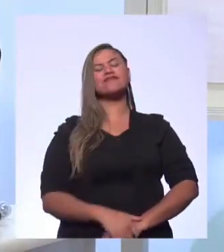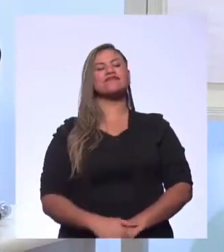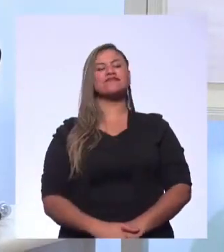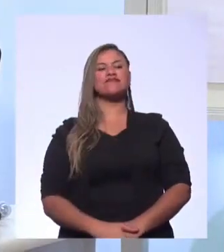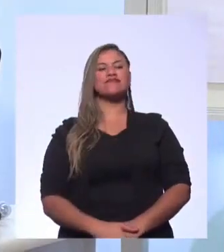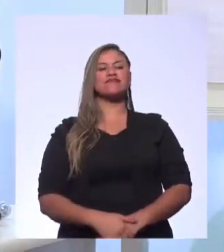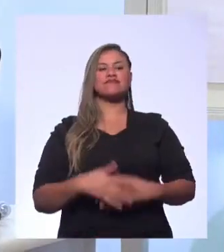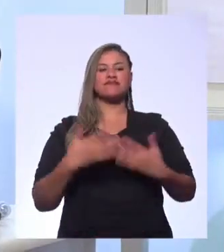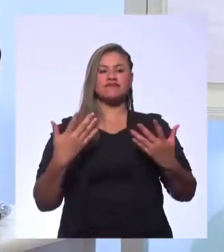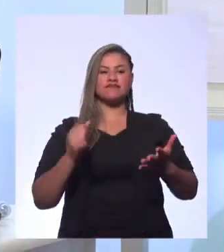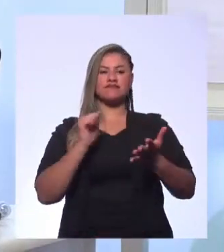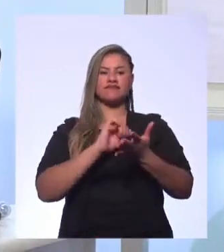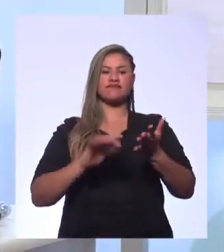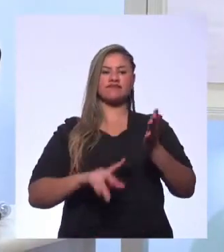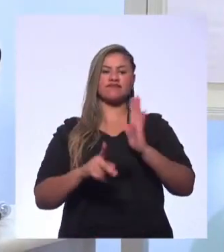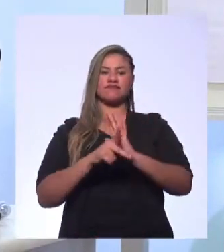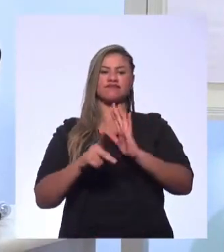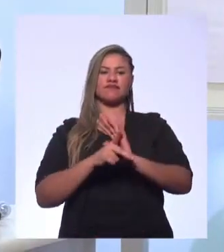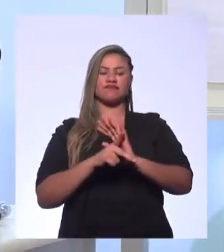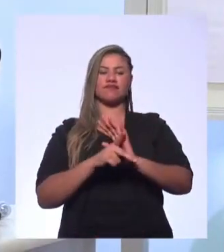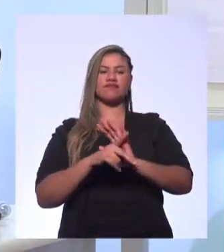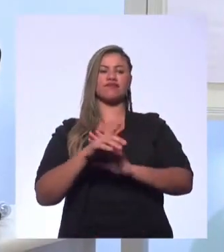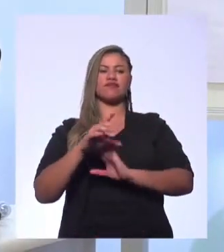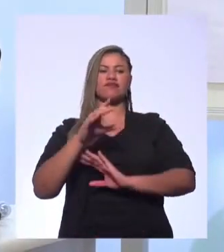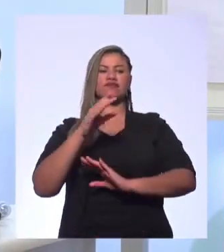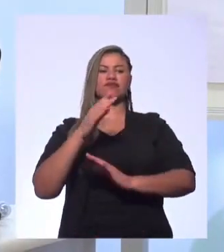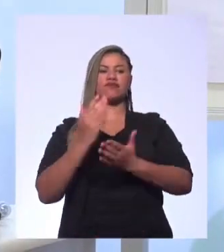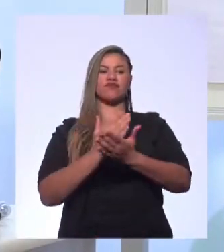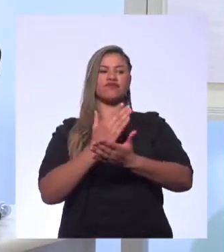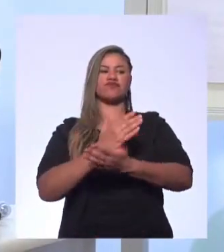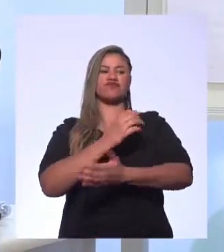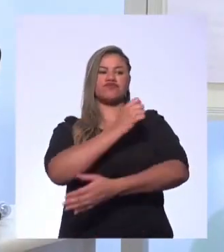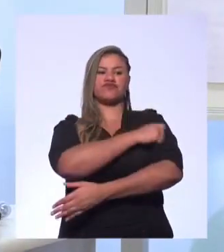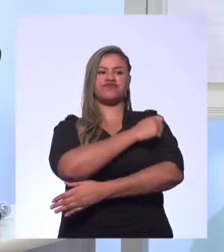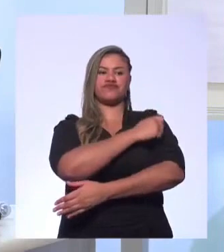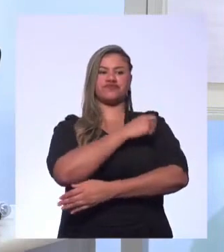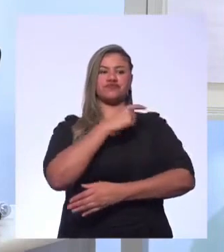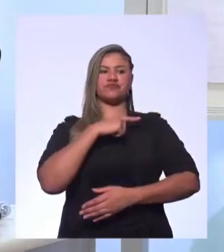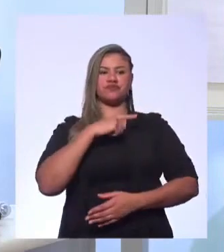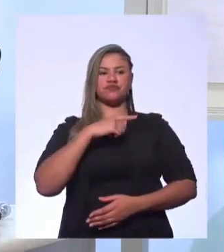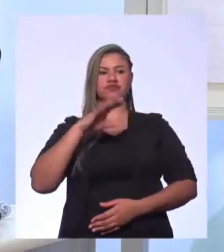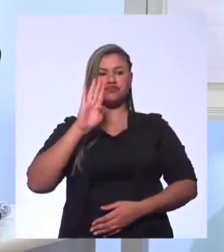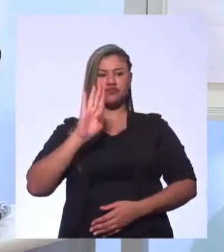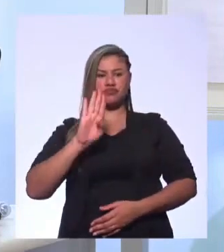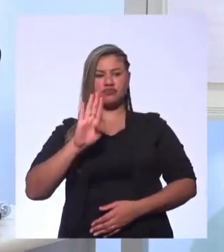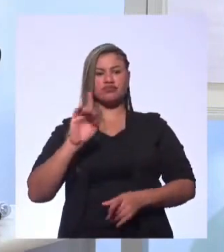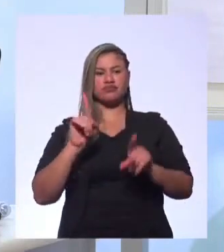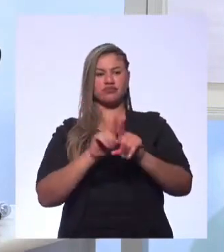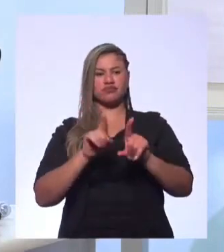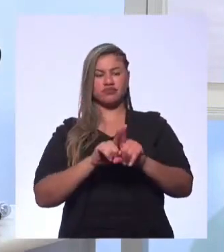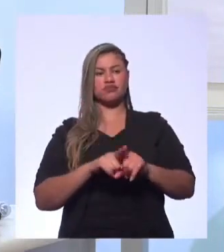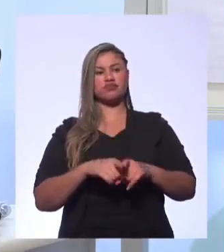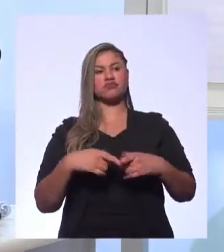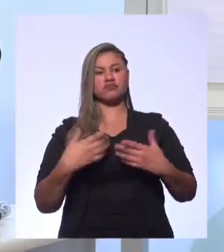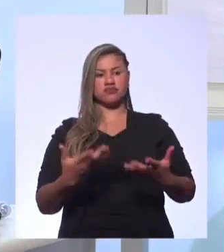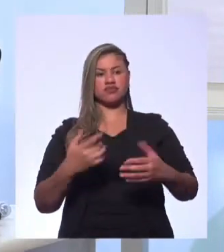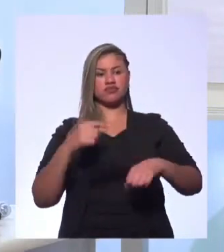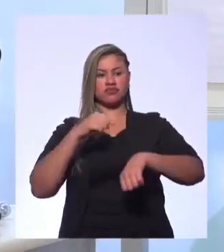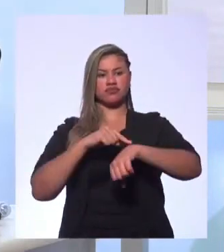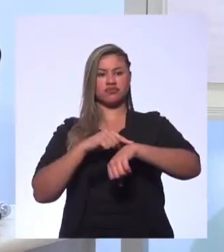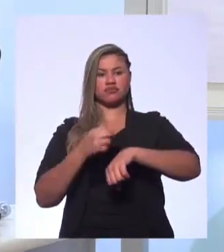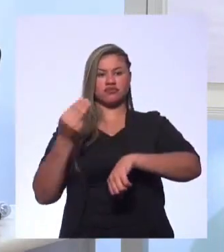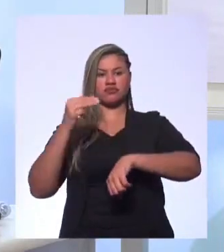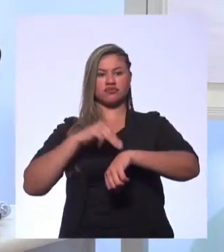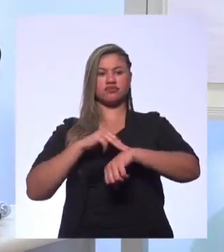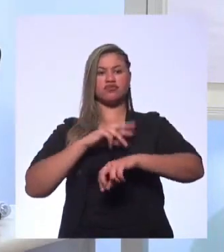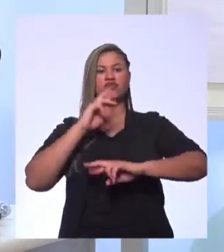essa atividade que está no caderno do aluno tem lado B também, tem o quadrinho B, que ele pede fazer tudo junto. Eu separei para vocês. Então, agora vocês não têm mais 2